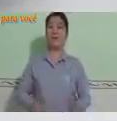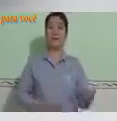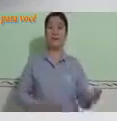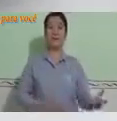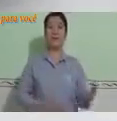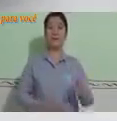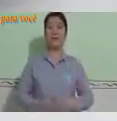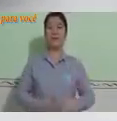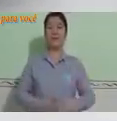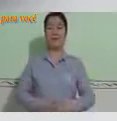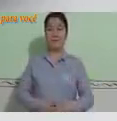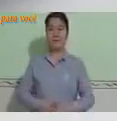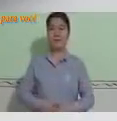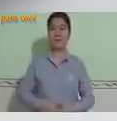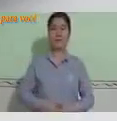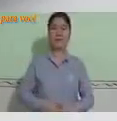E é acento agudo